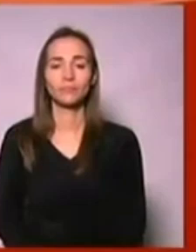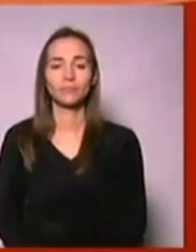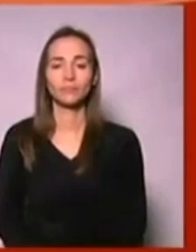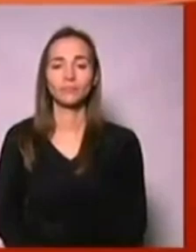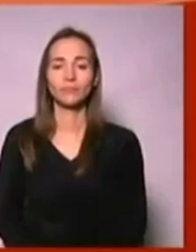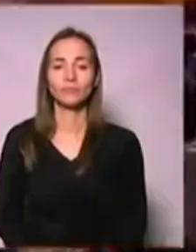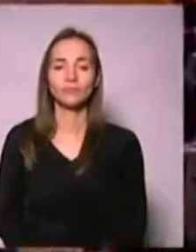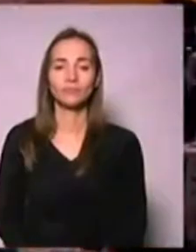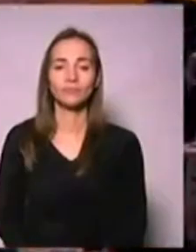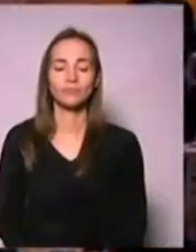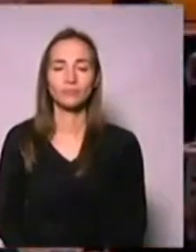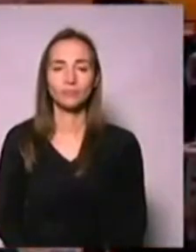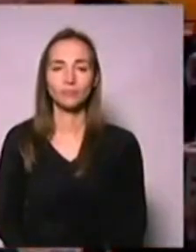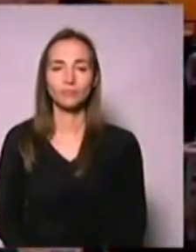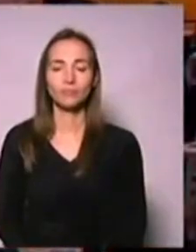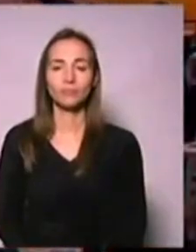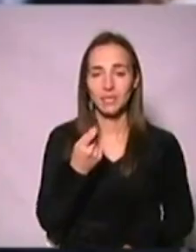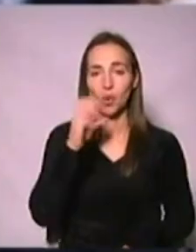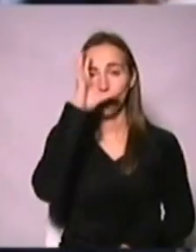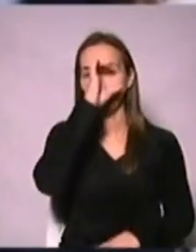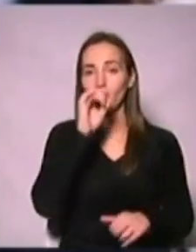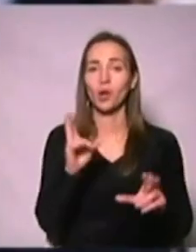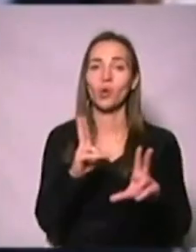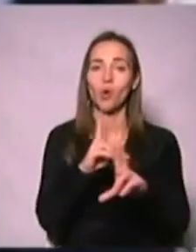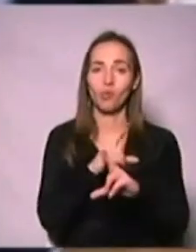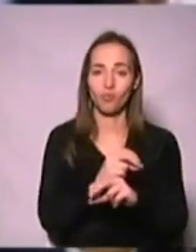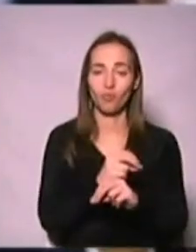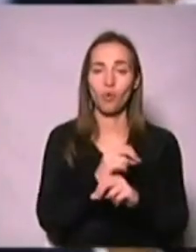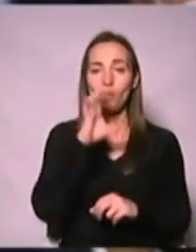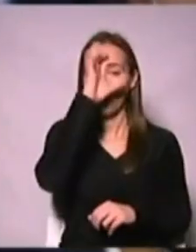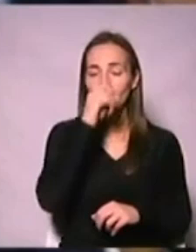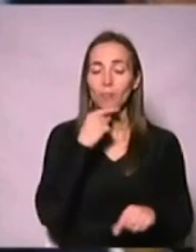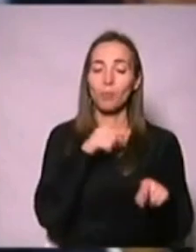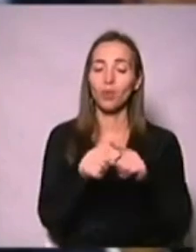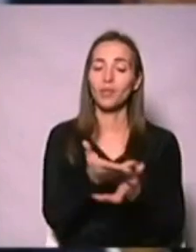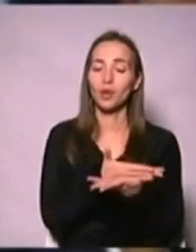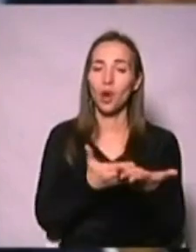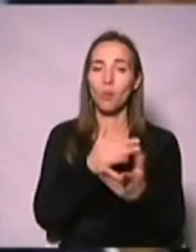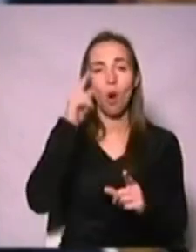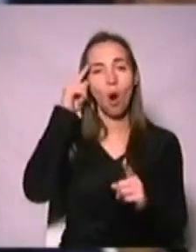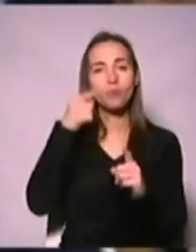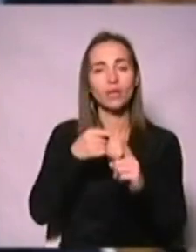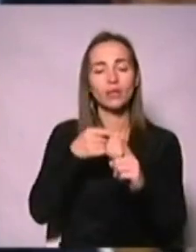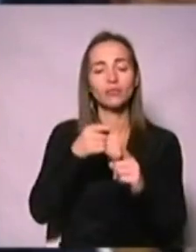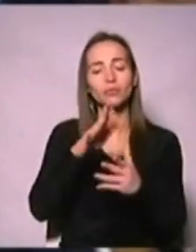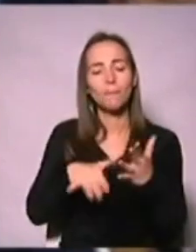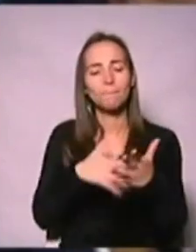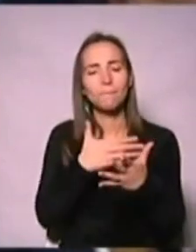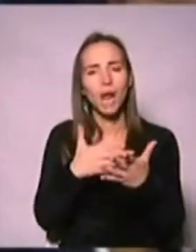Portugal precisa de um novo governo o governo uma política económica virada para o objetivo estratégico